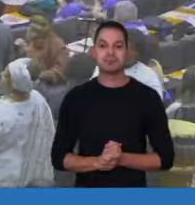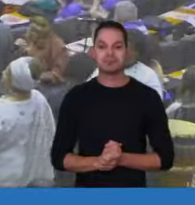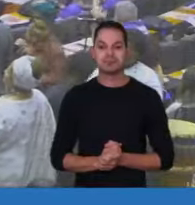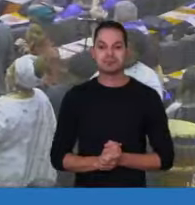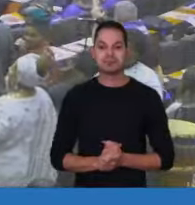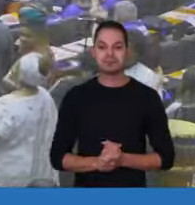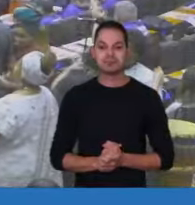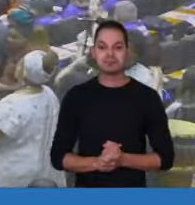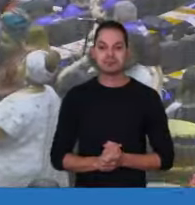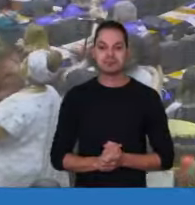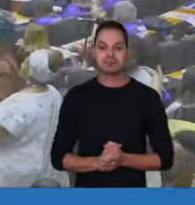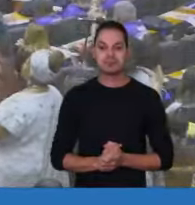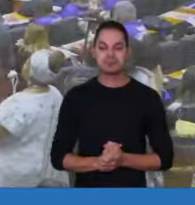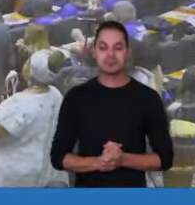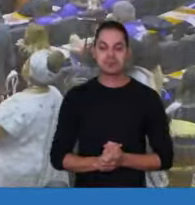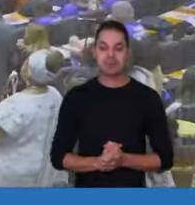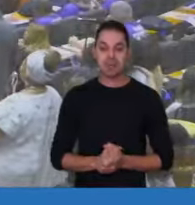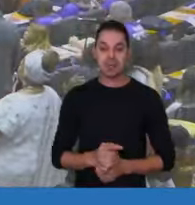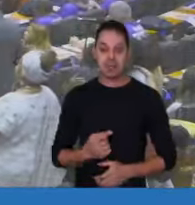E